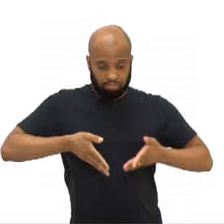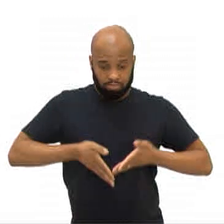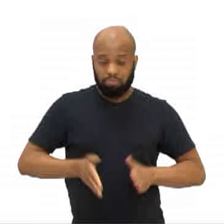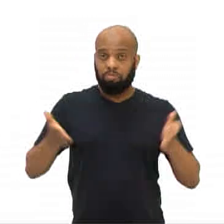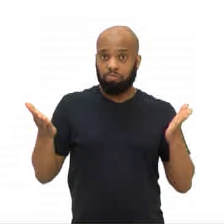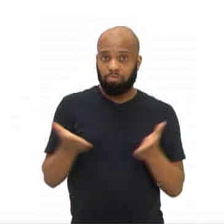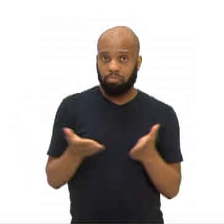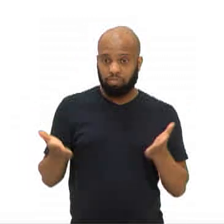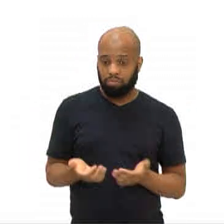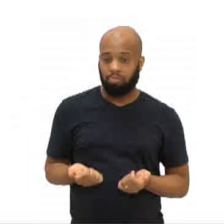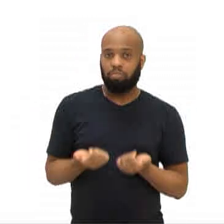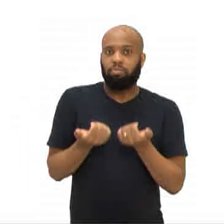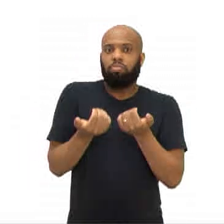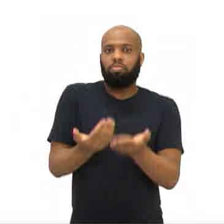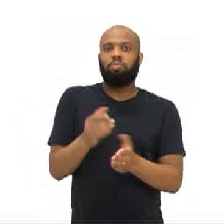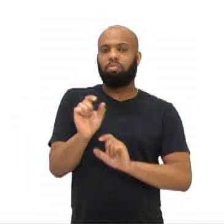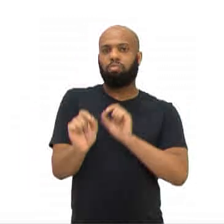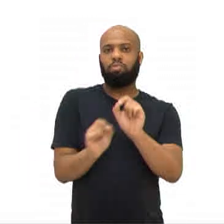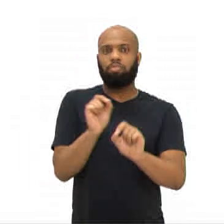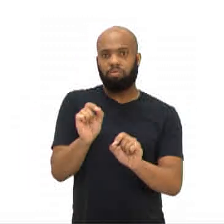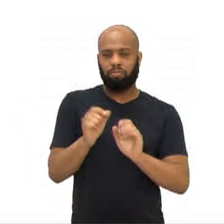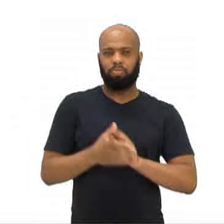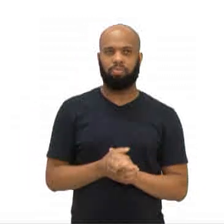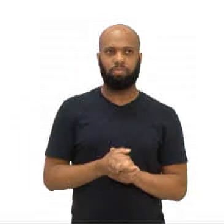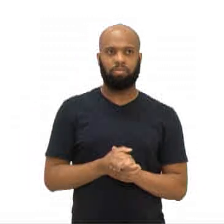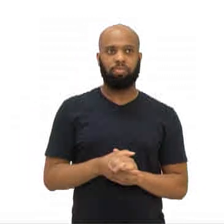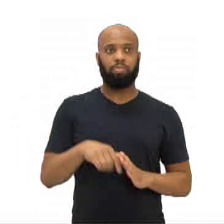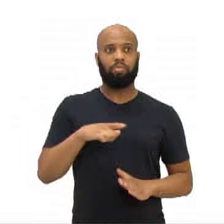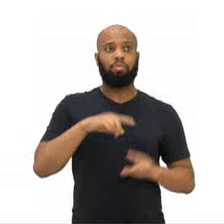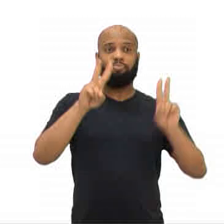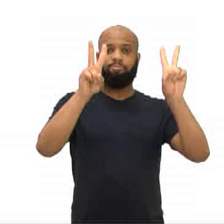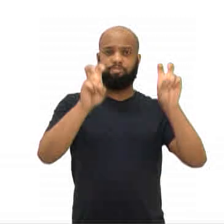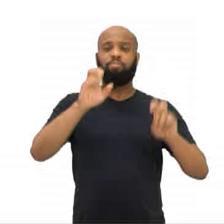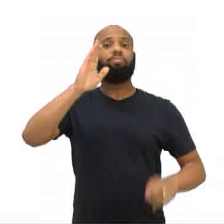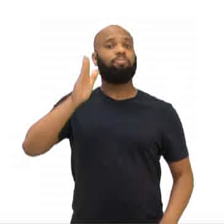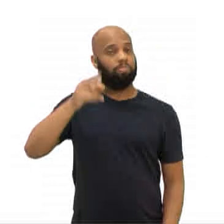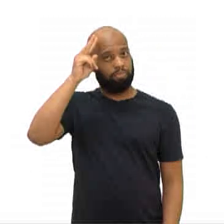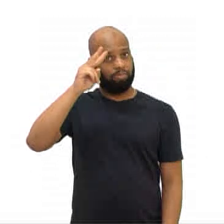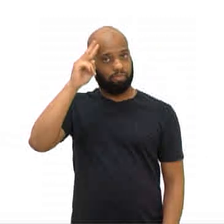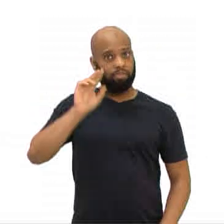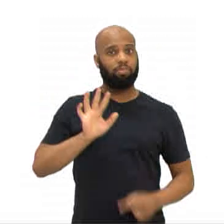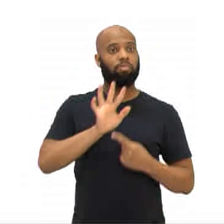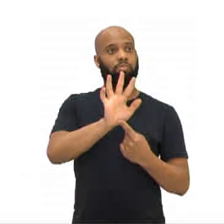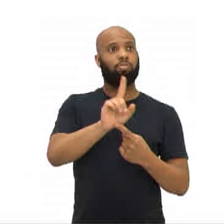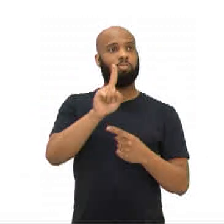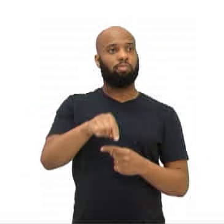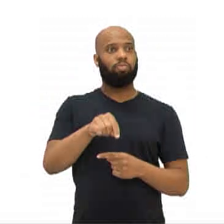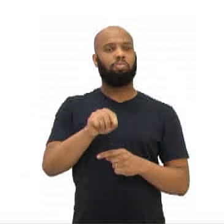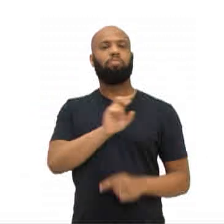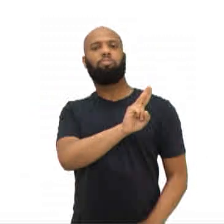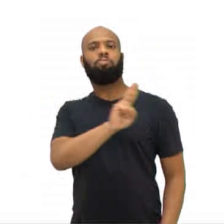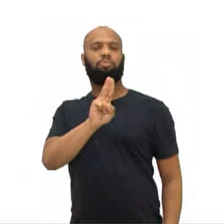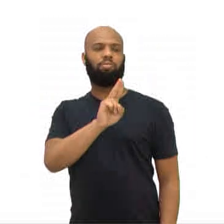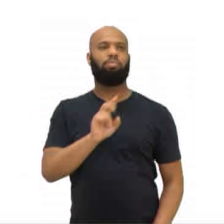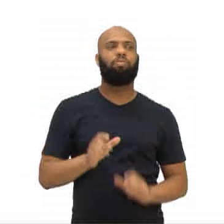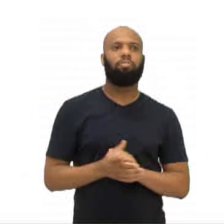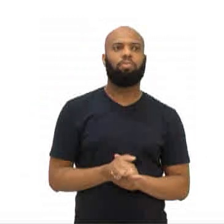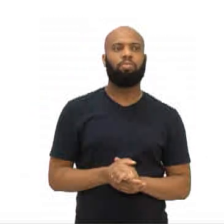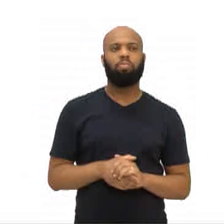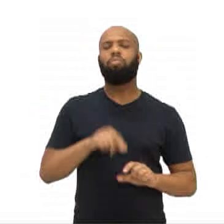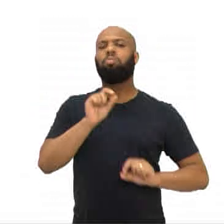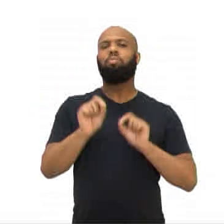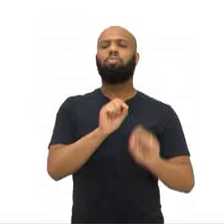em espanhol. Olha só o que diz aqui então. O próprio título da historinha diz nomes. E com que nomes